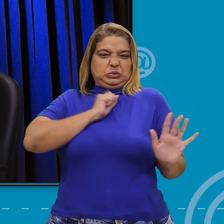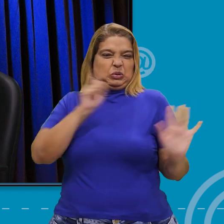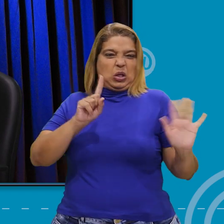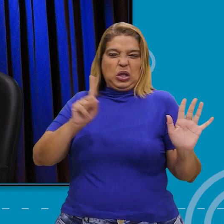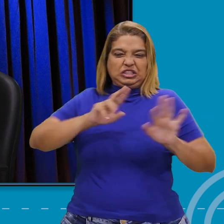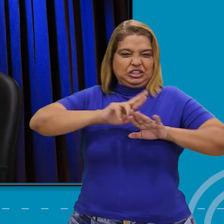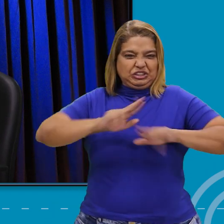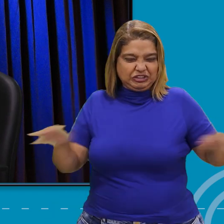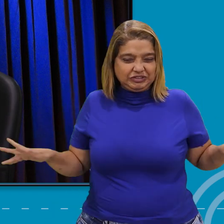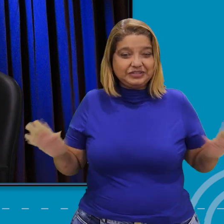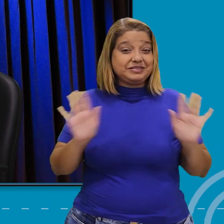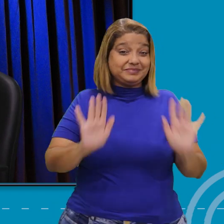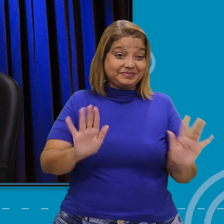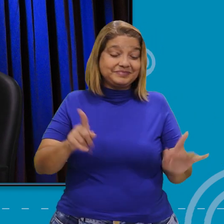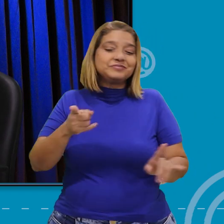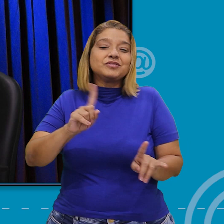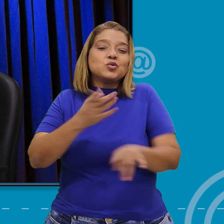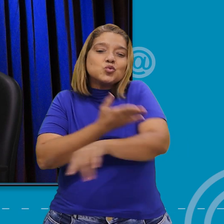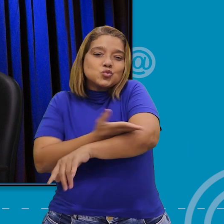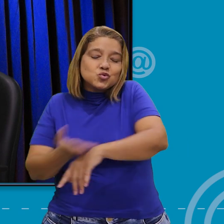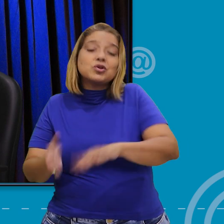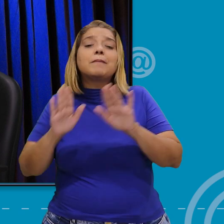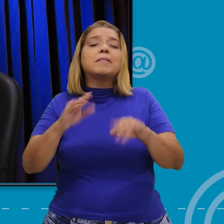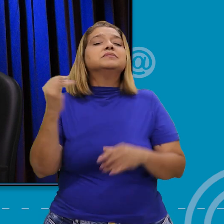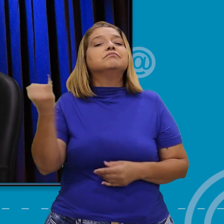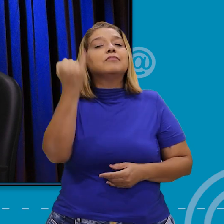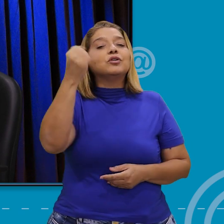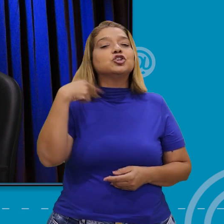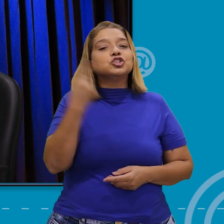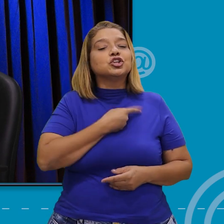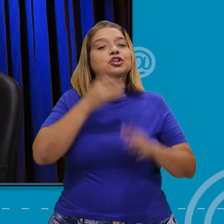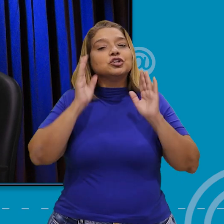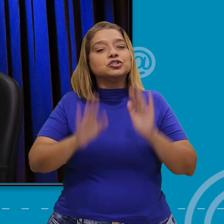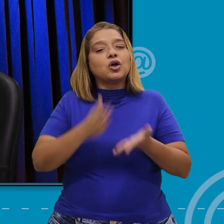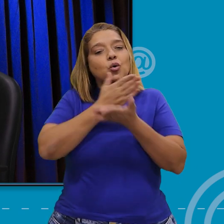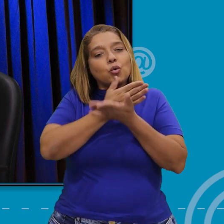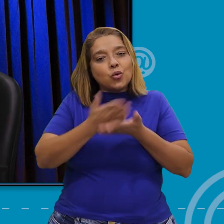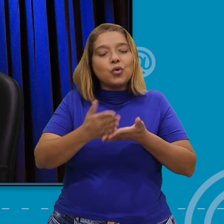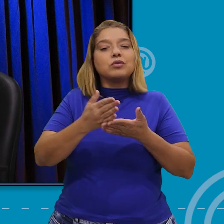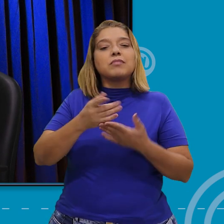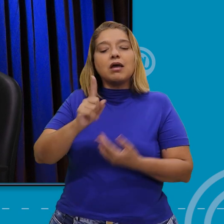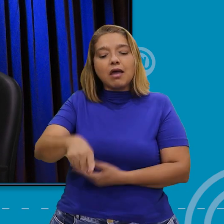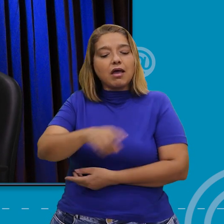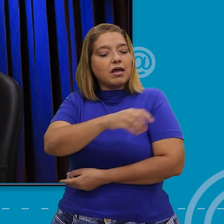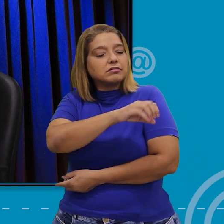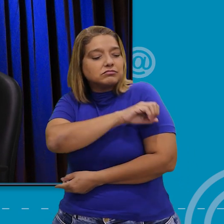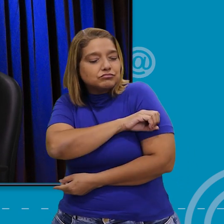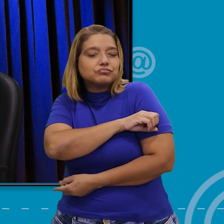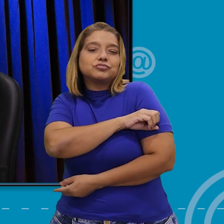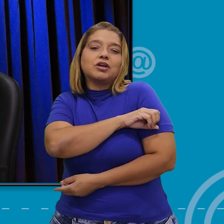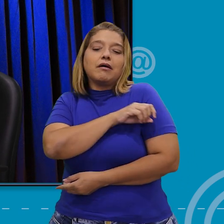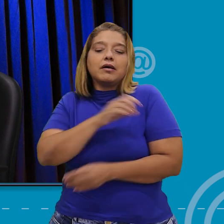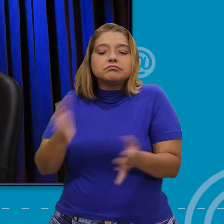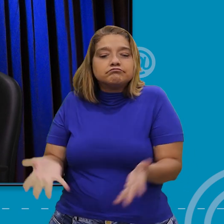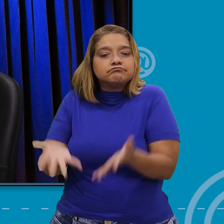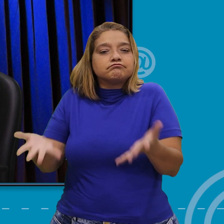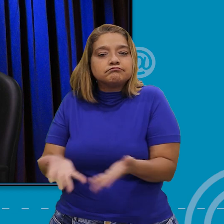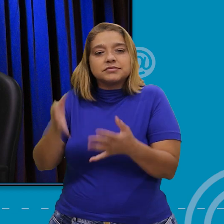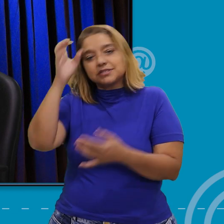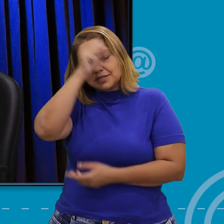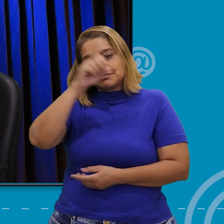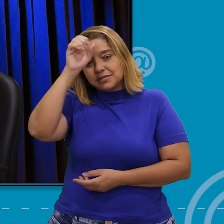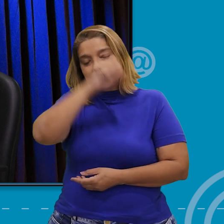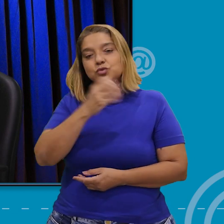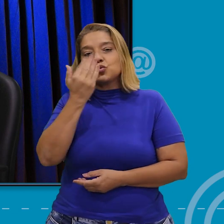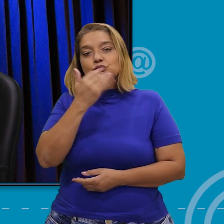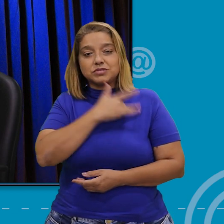cor diferente, a criança ela não quer, naturalmente ela não... Mas qual a importância da gente já começar desde os primeiros anos da infância a trabalhar